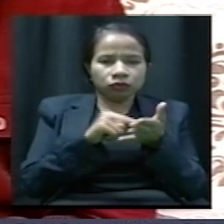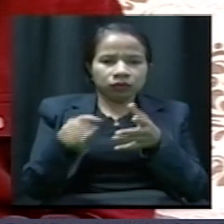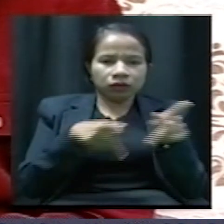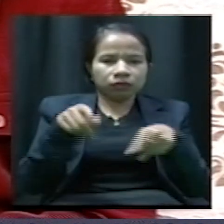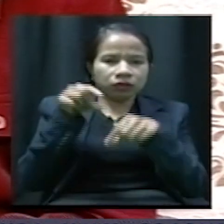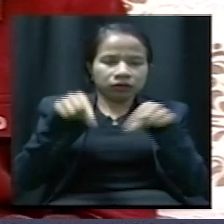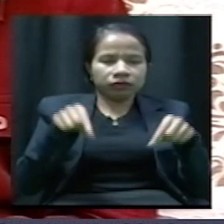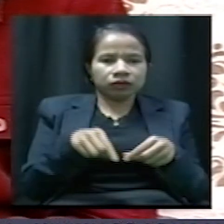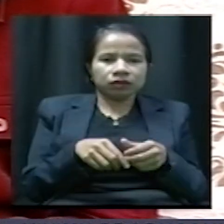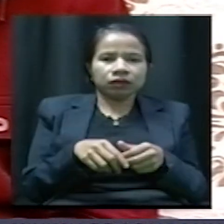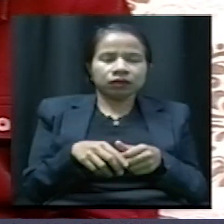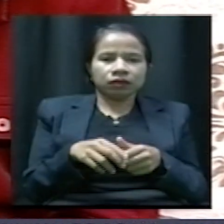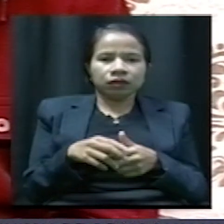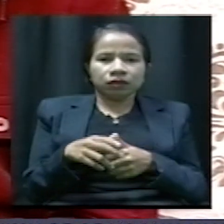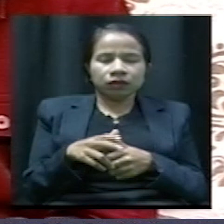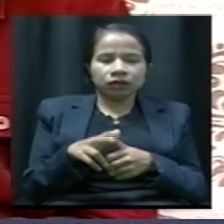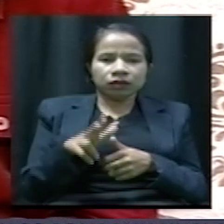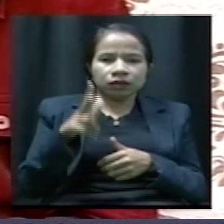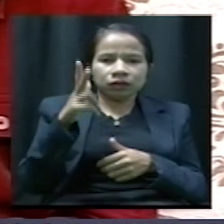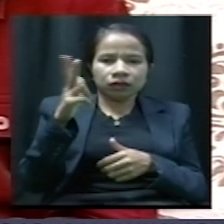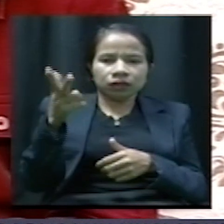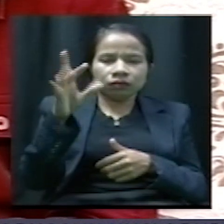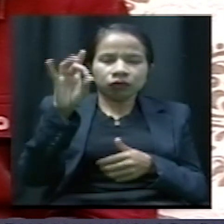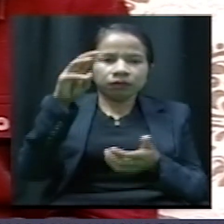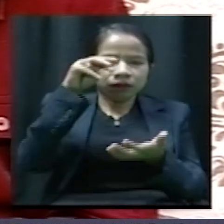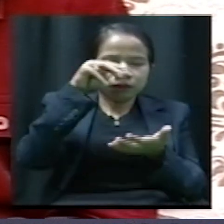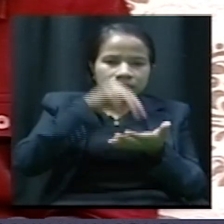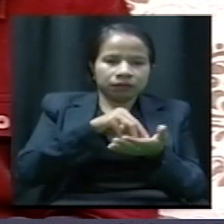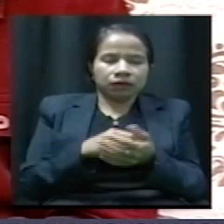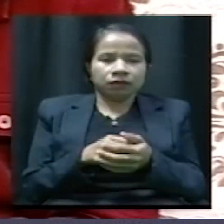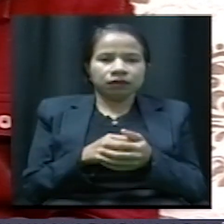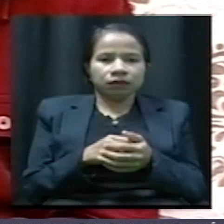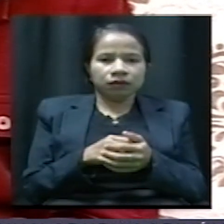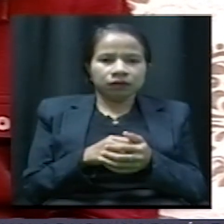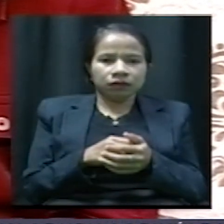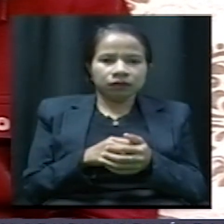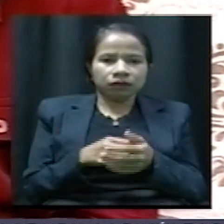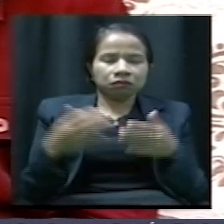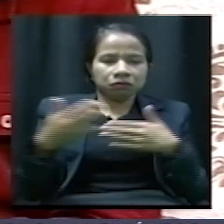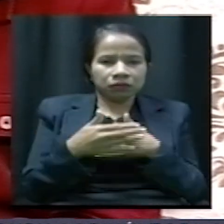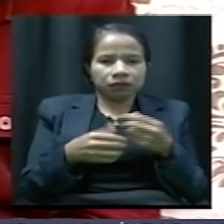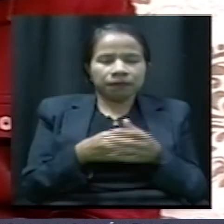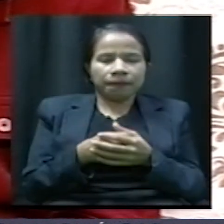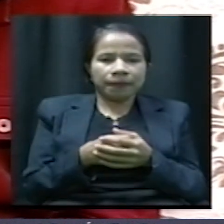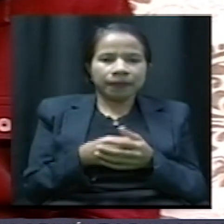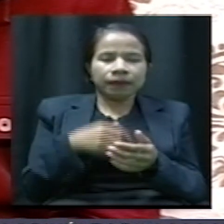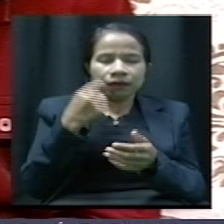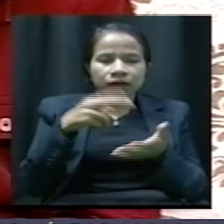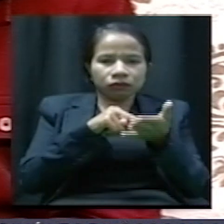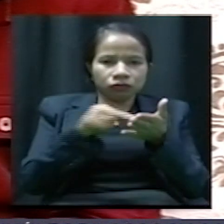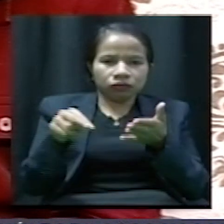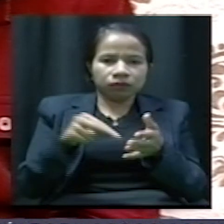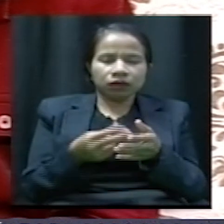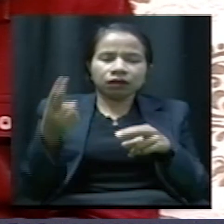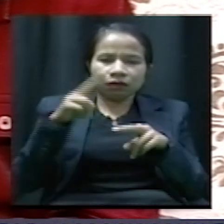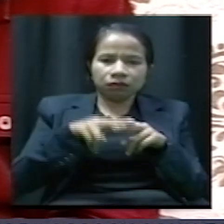numero ema deficiencia rihuntol no resing walu bazia ba census 2015 dan etin an lima liu baka basic na tinan deng liu ba signifika numero